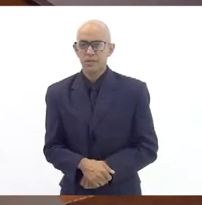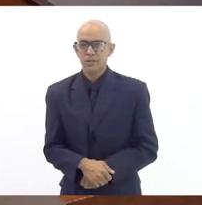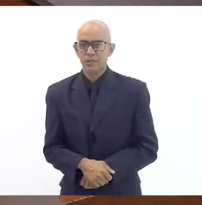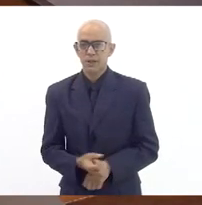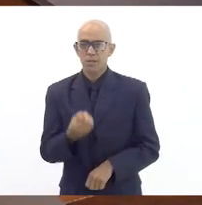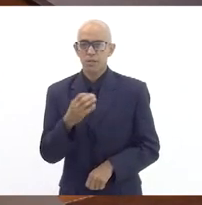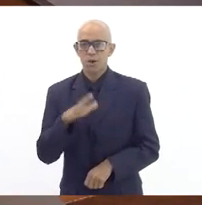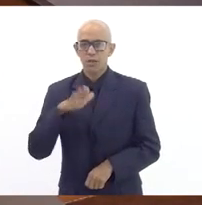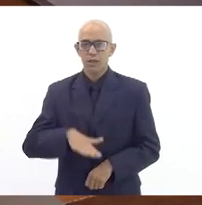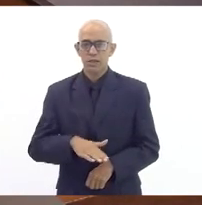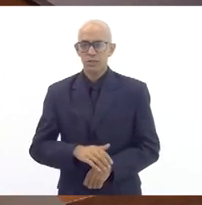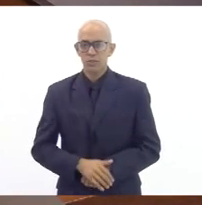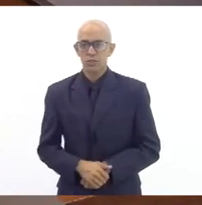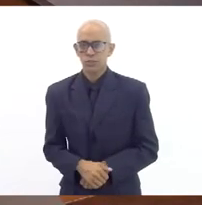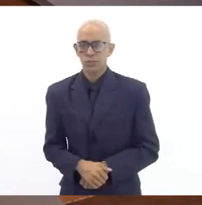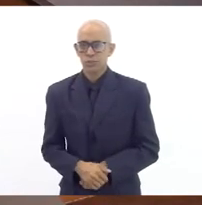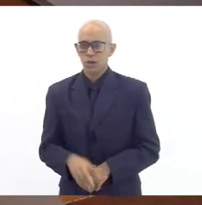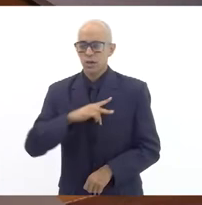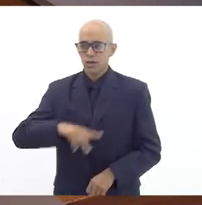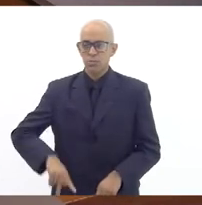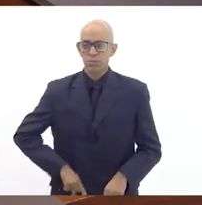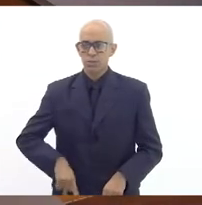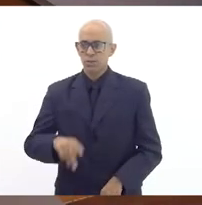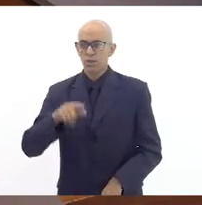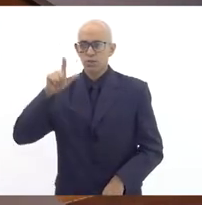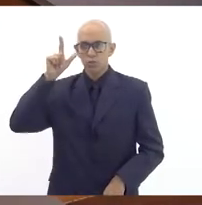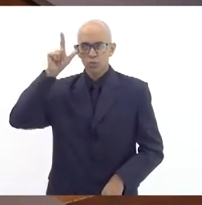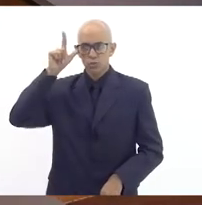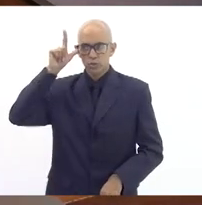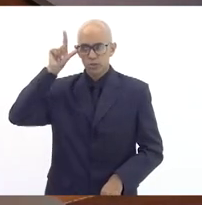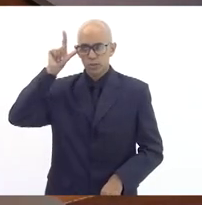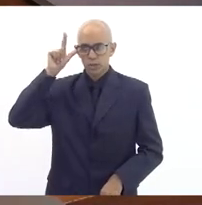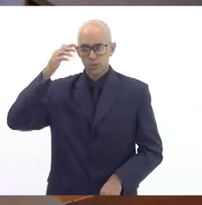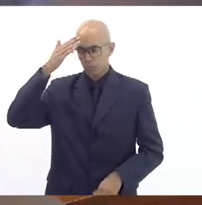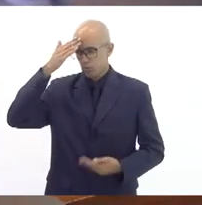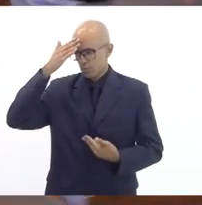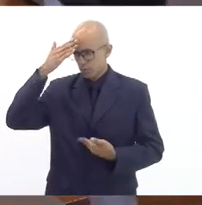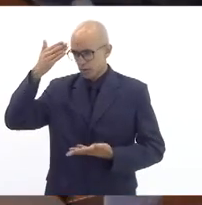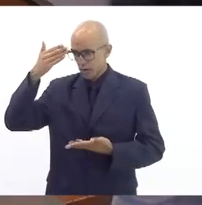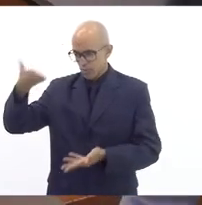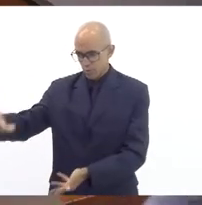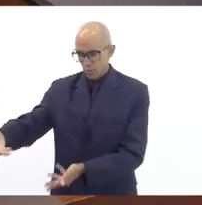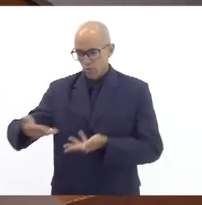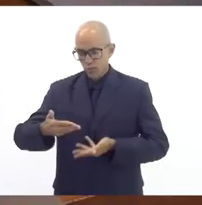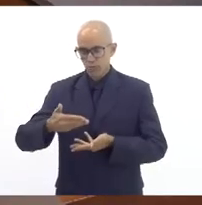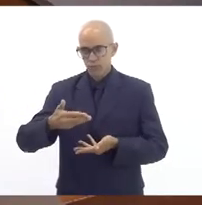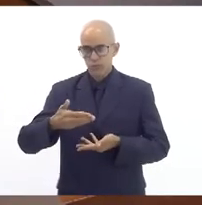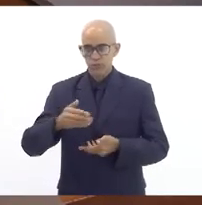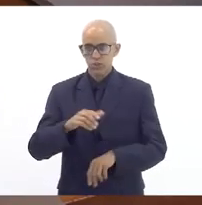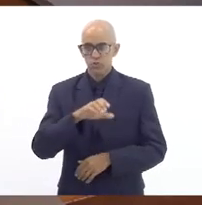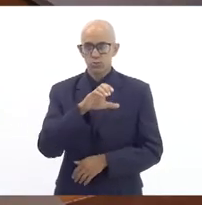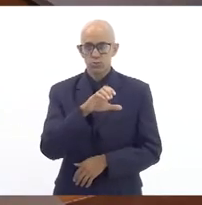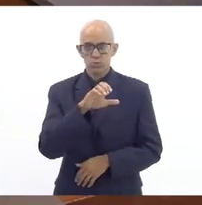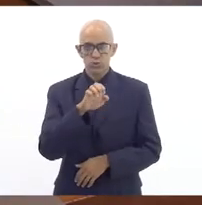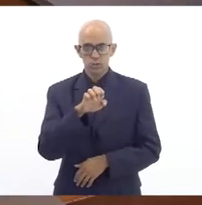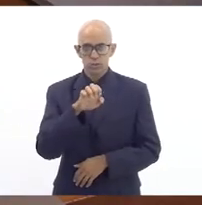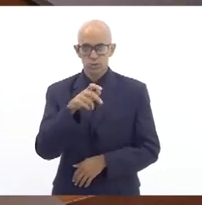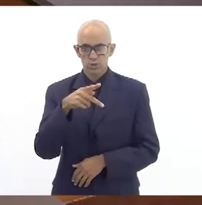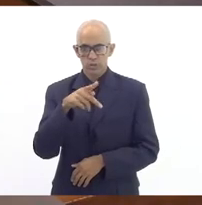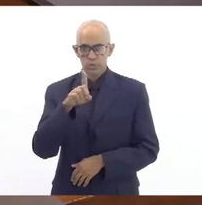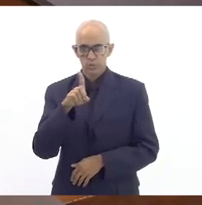Boa tarde. Presidente Lucinha, obrigado pelo convite do CEPT. Aos deputados, do Rodrigo Amorim,